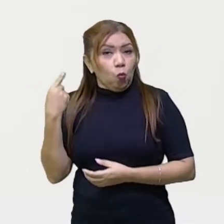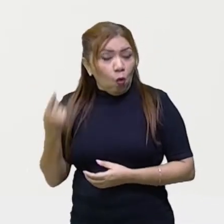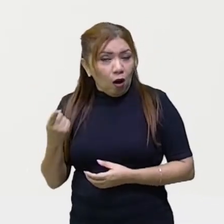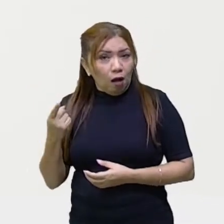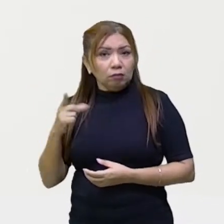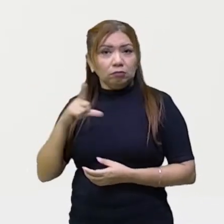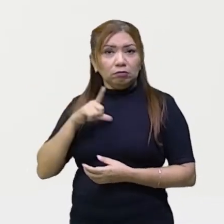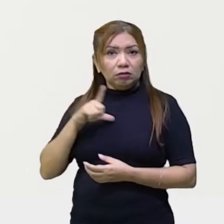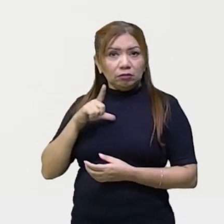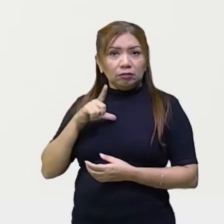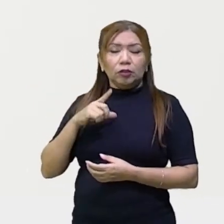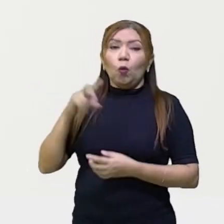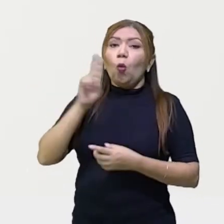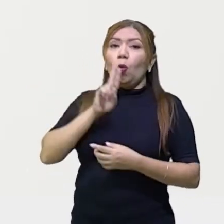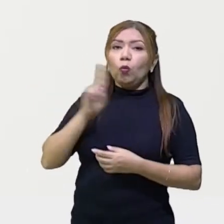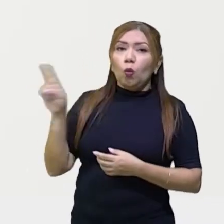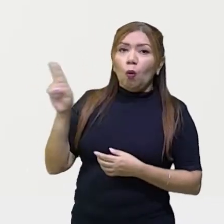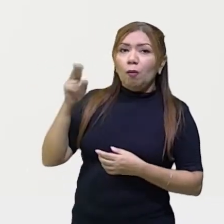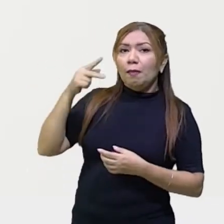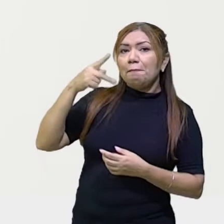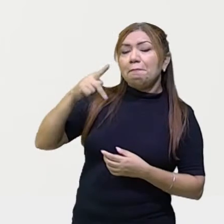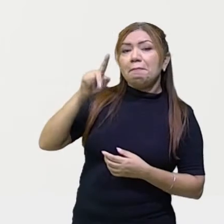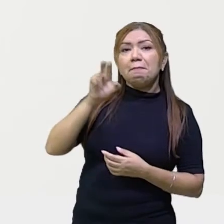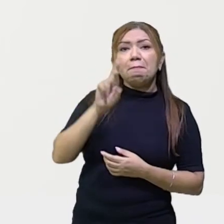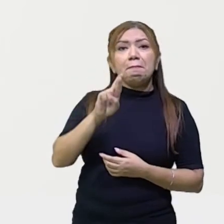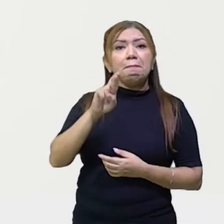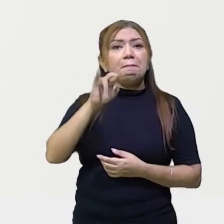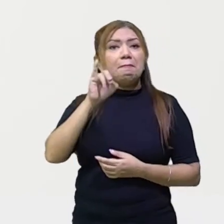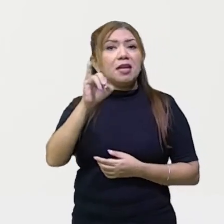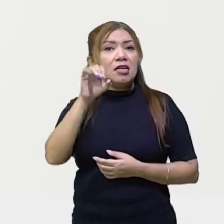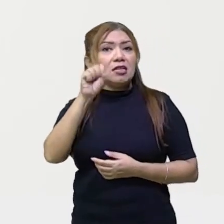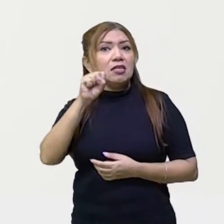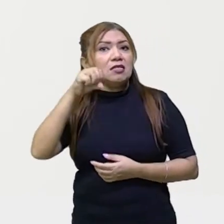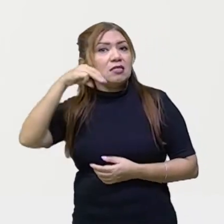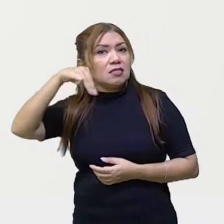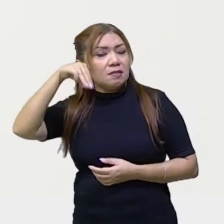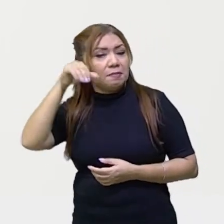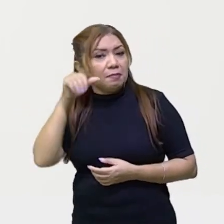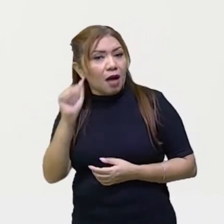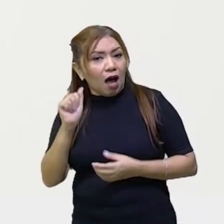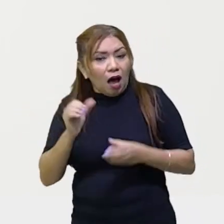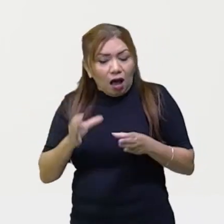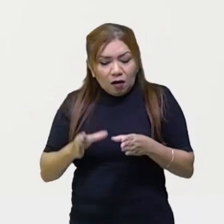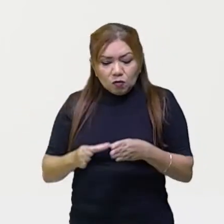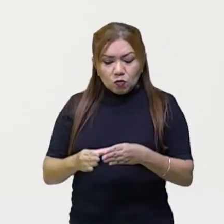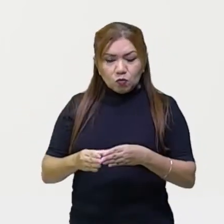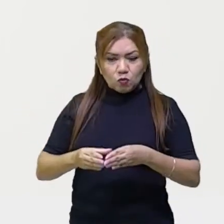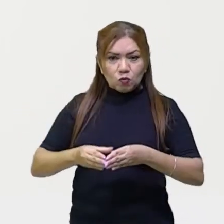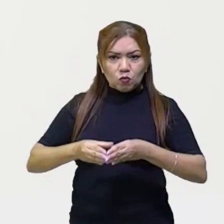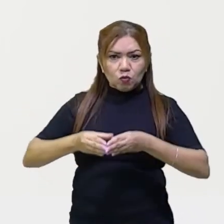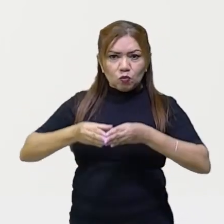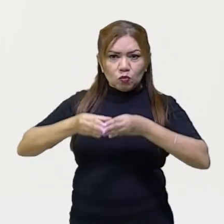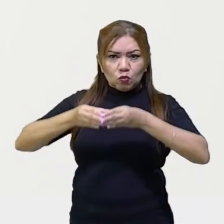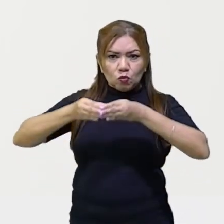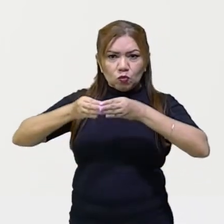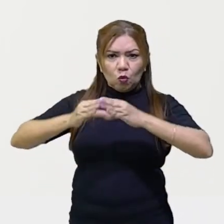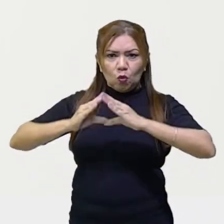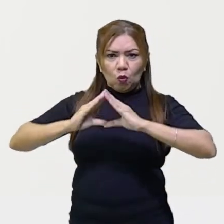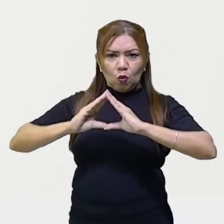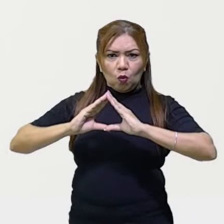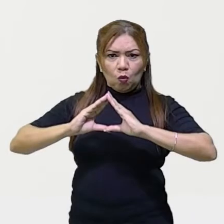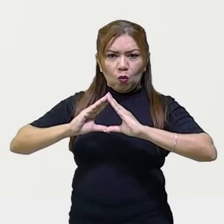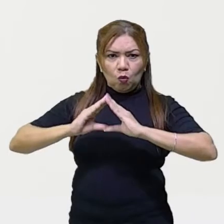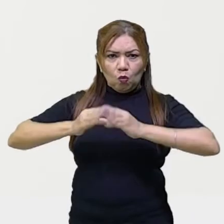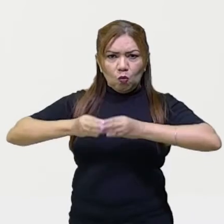tem olha só o prisma prisma triangular Olha só porque triangular dá uma e